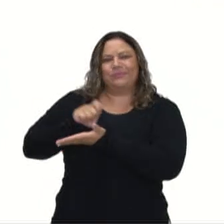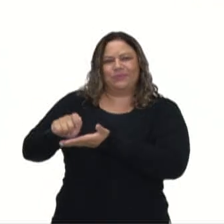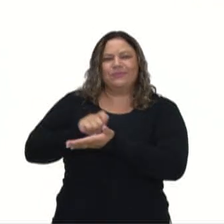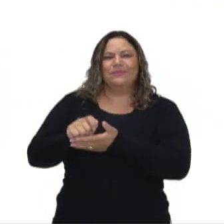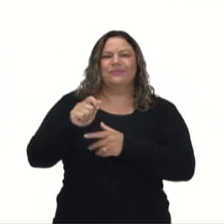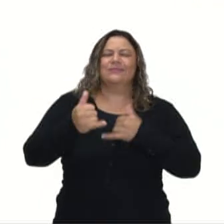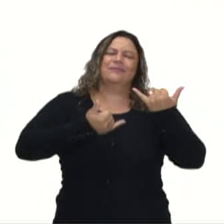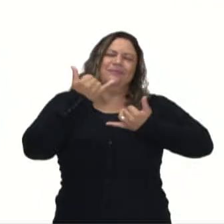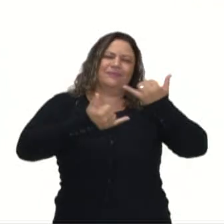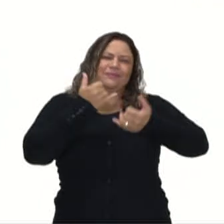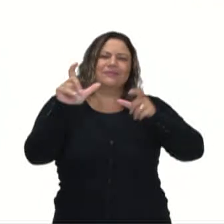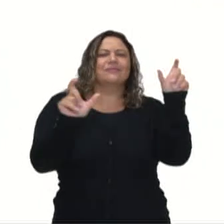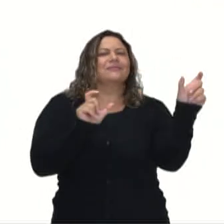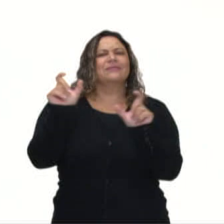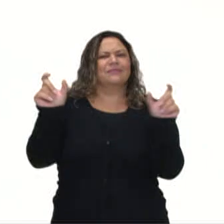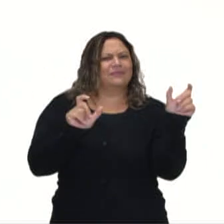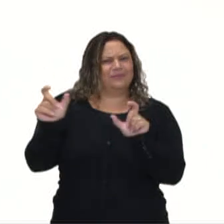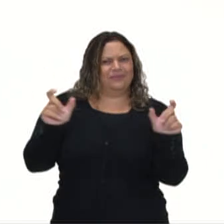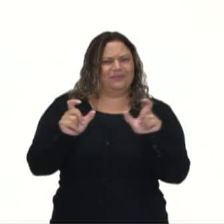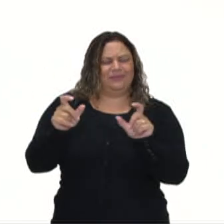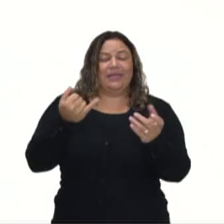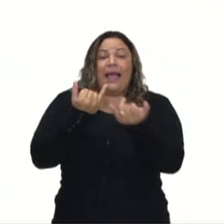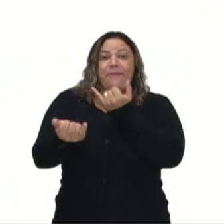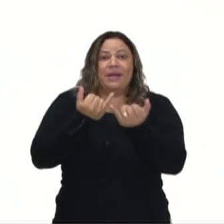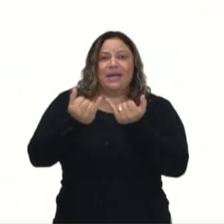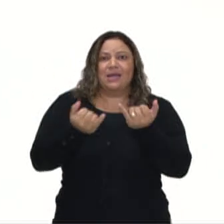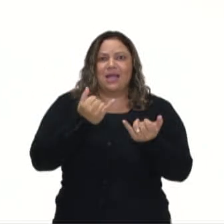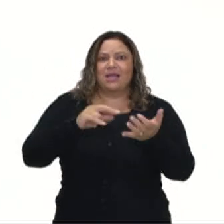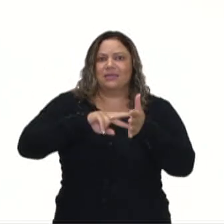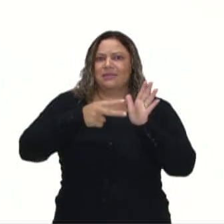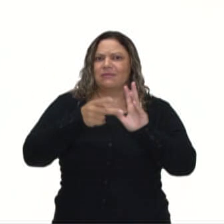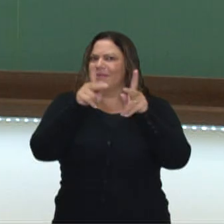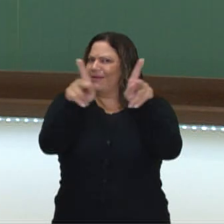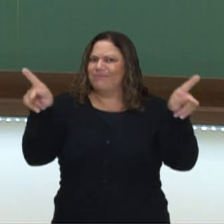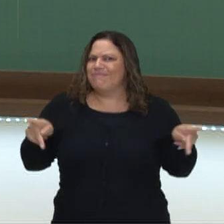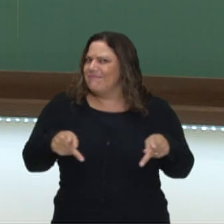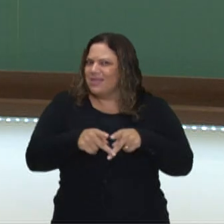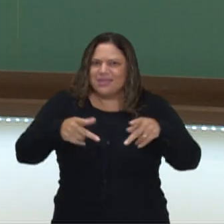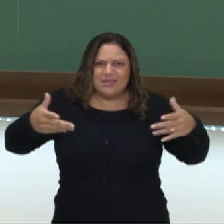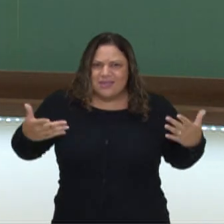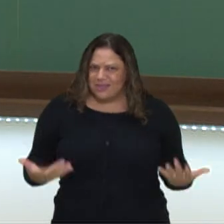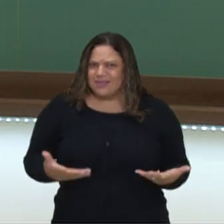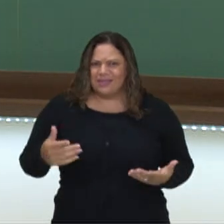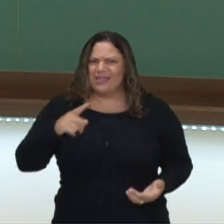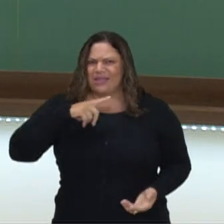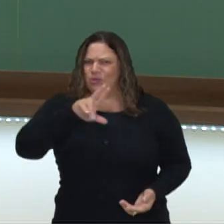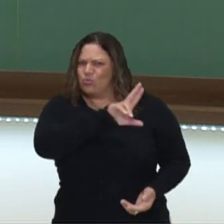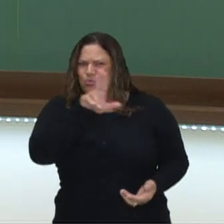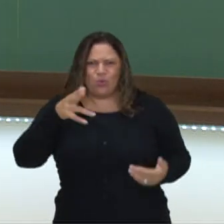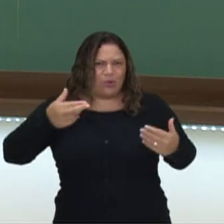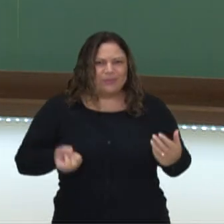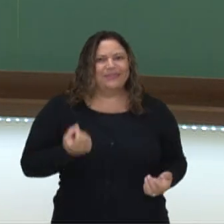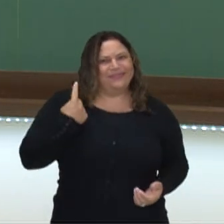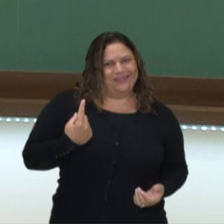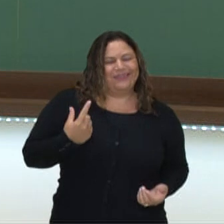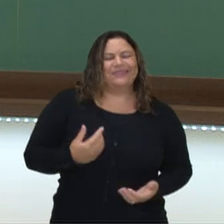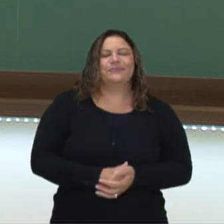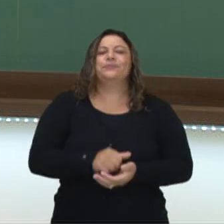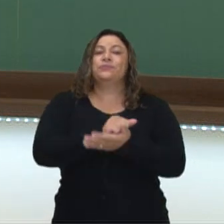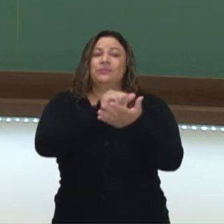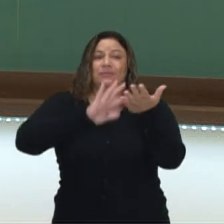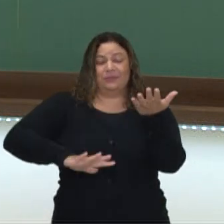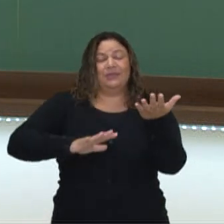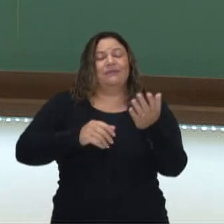as palavras. É que tem algumas que parecem significar outra coisa. Primeira atividade para vocês, então,